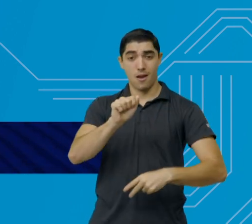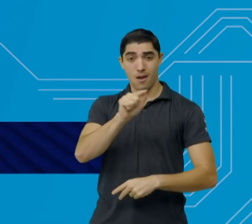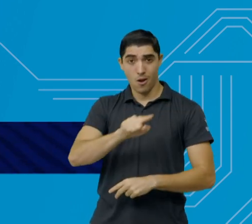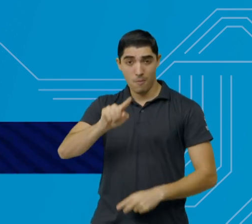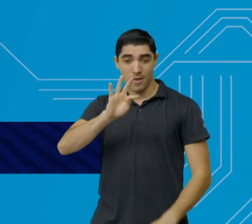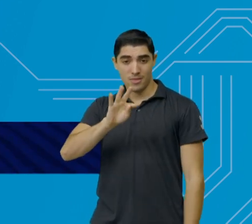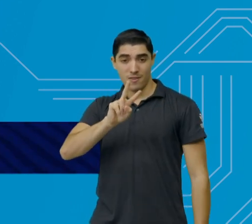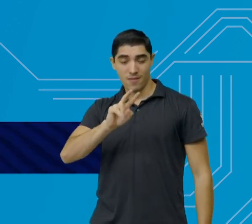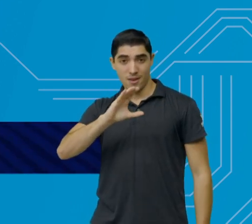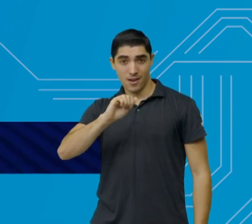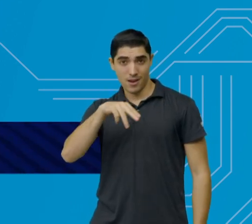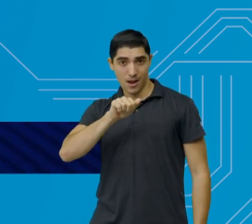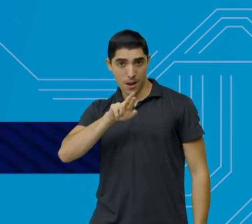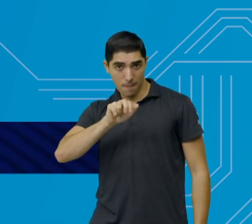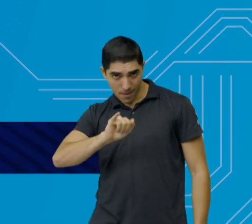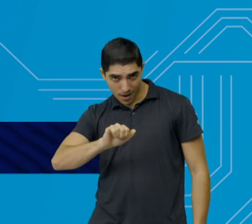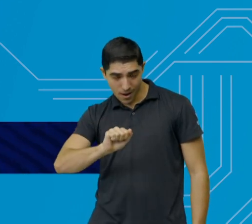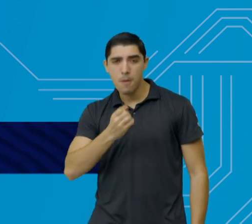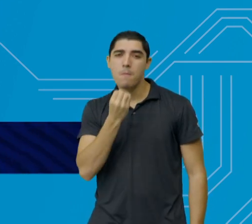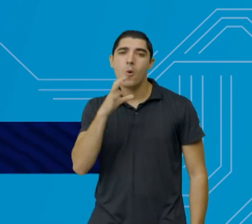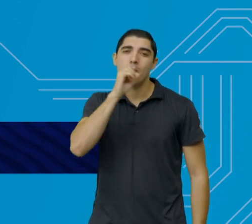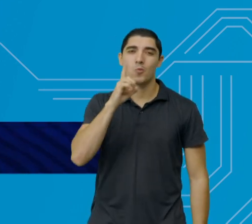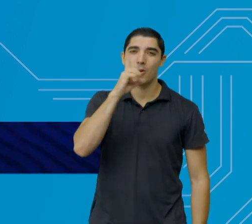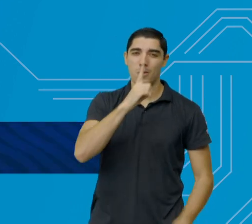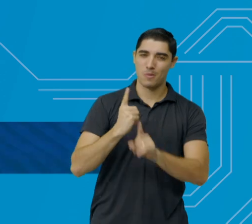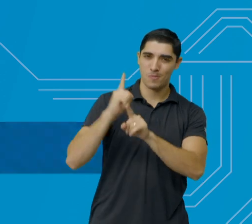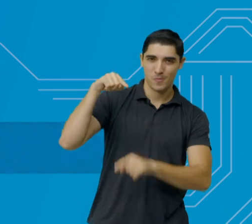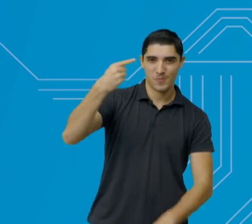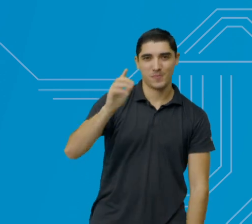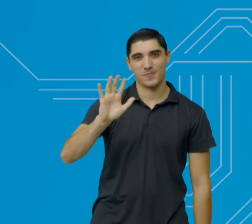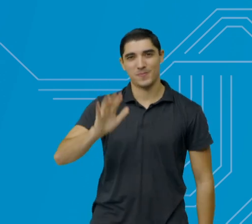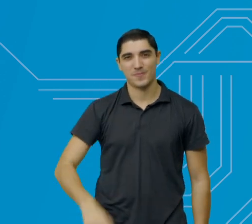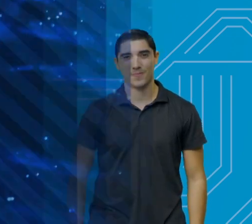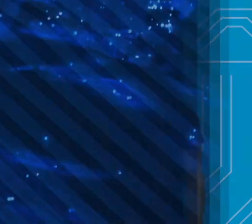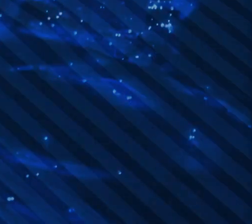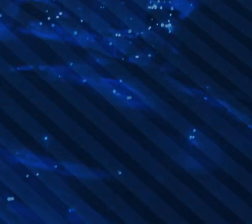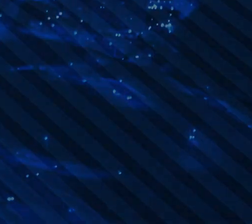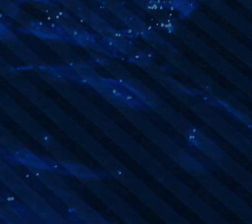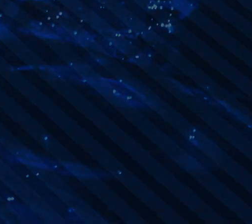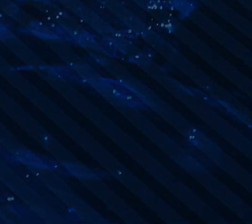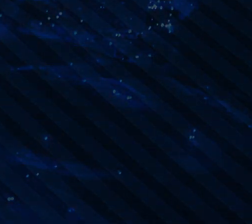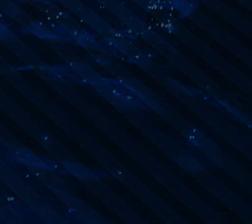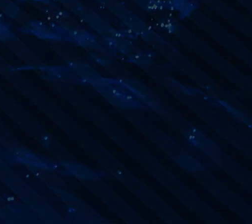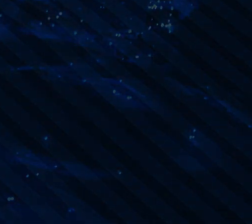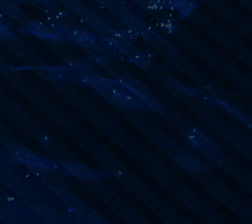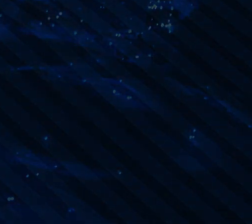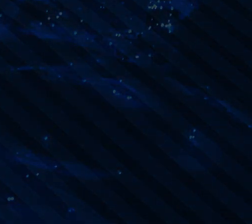mesmo endereço, @TV Câmara SJC. Ótimo fim de semana, até mais!